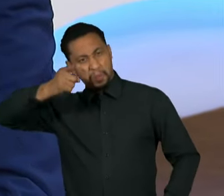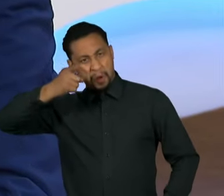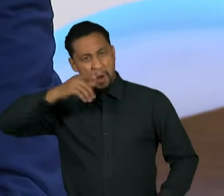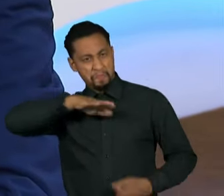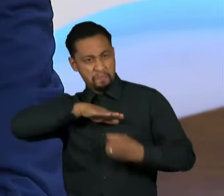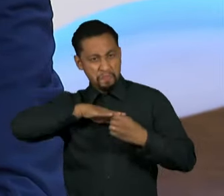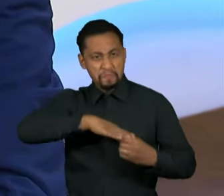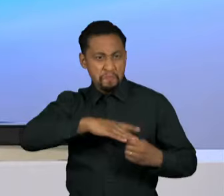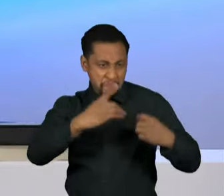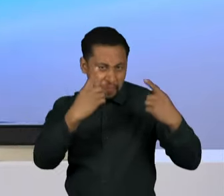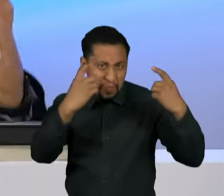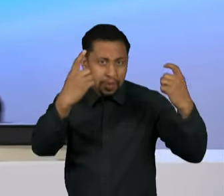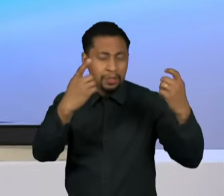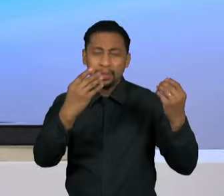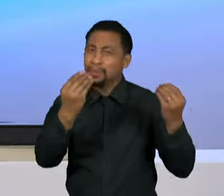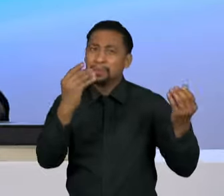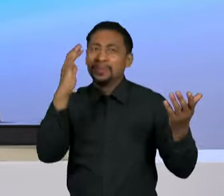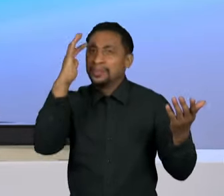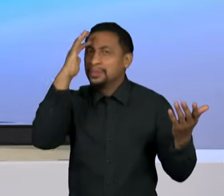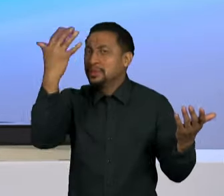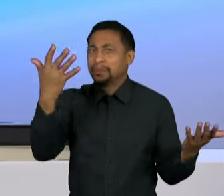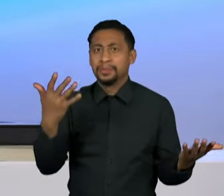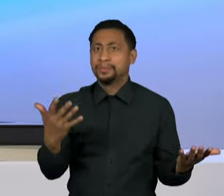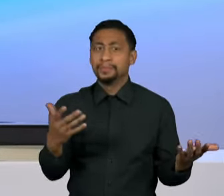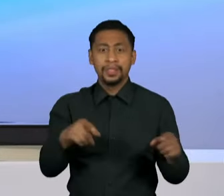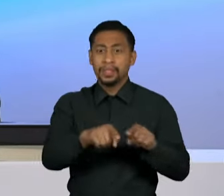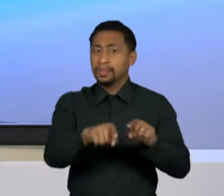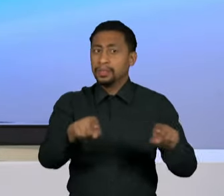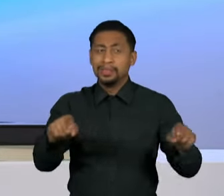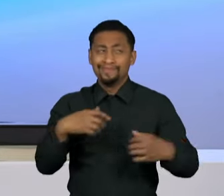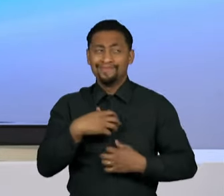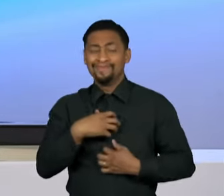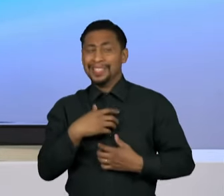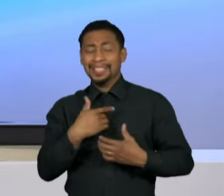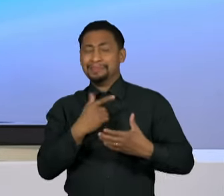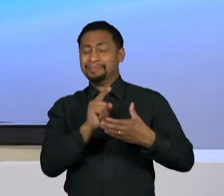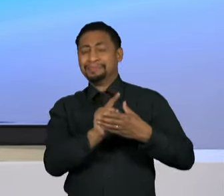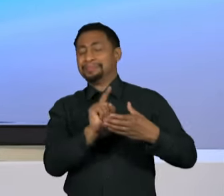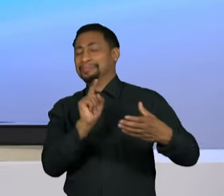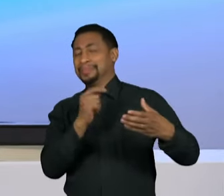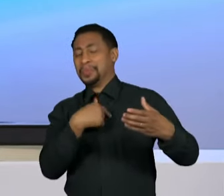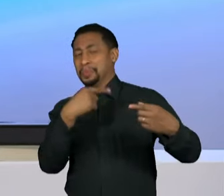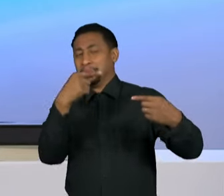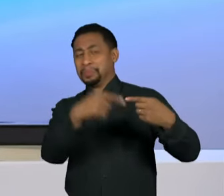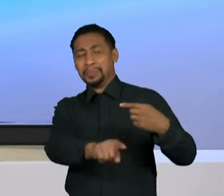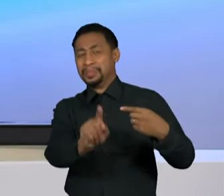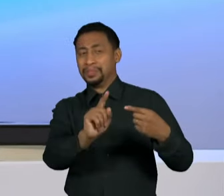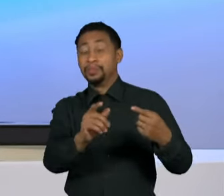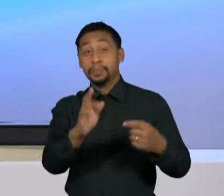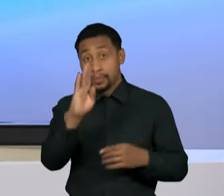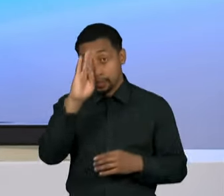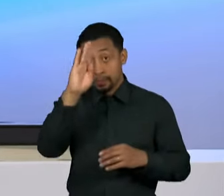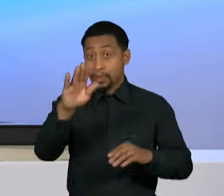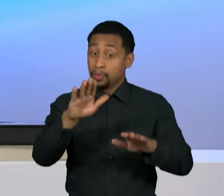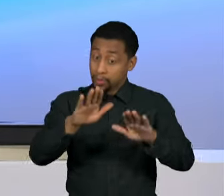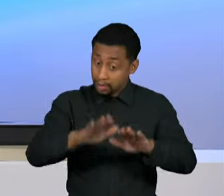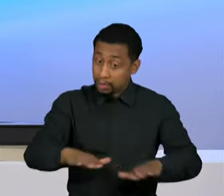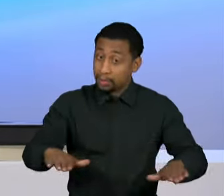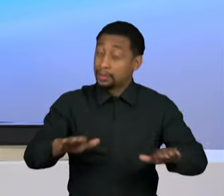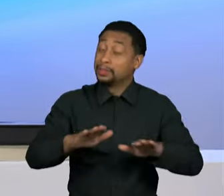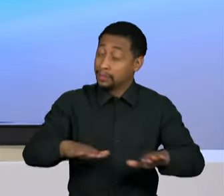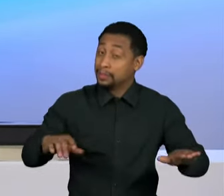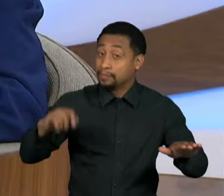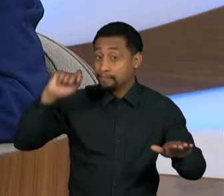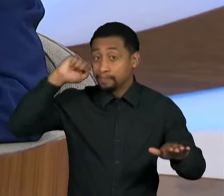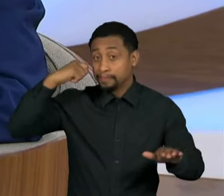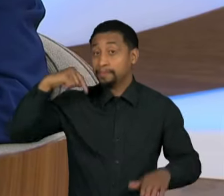da violência que tira completamente o sentimento de pertencimento, de estima, especialmente de crianças e aqui de crianças negras